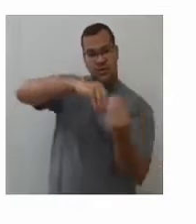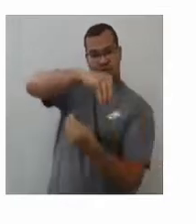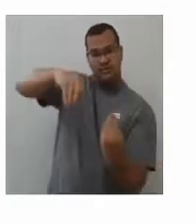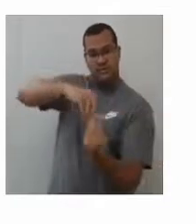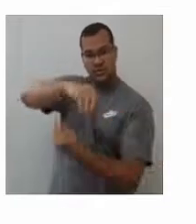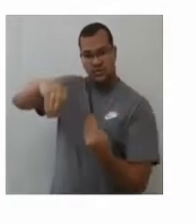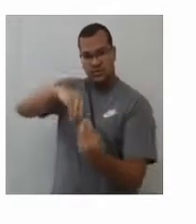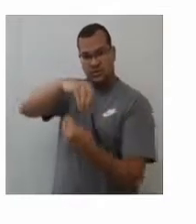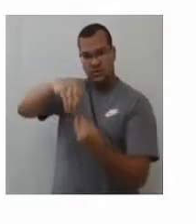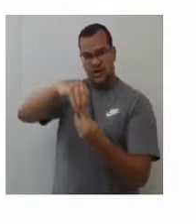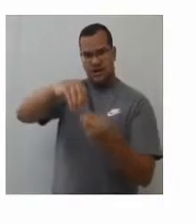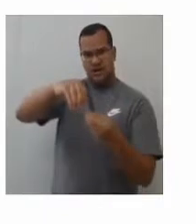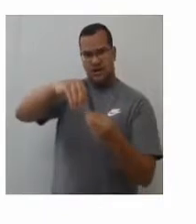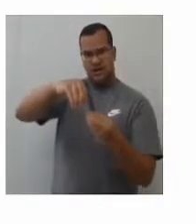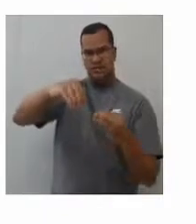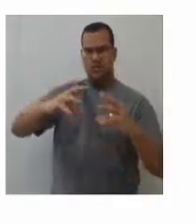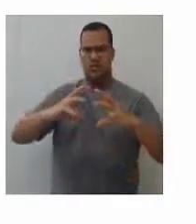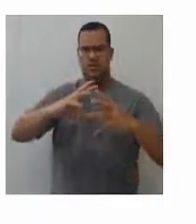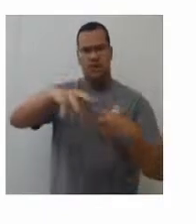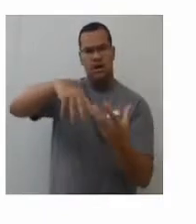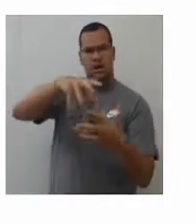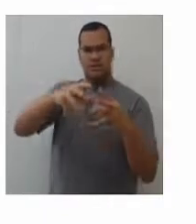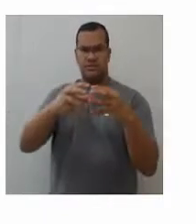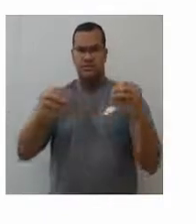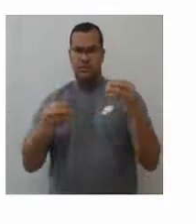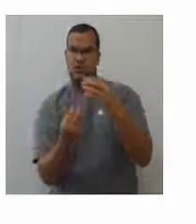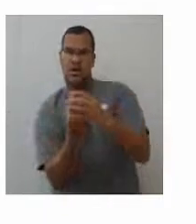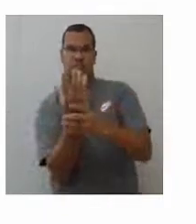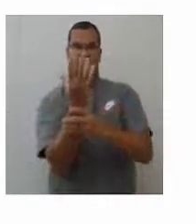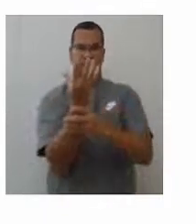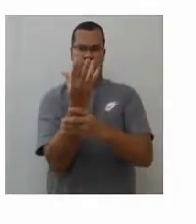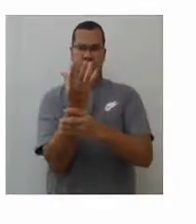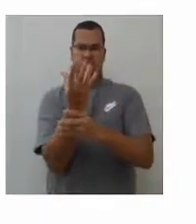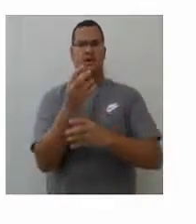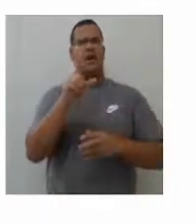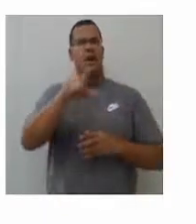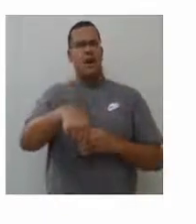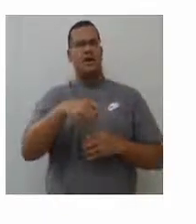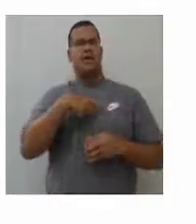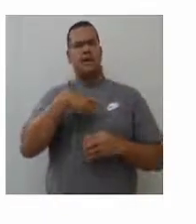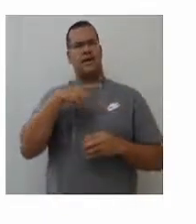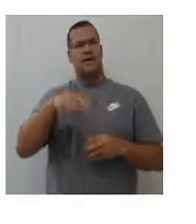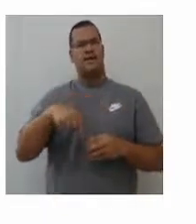for heterogênea, ela vai ser o quê? Uma mistura o quê, pessoal?